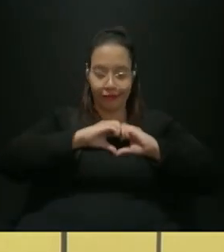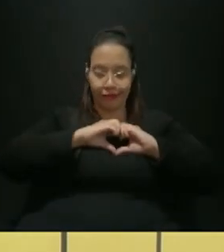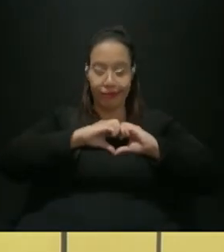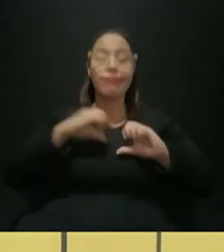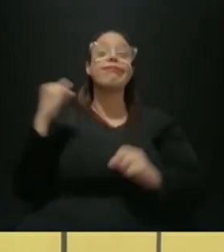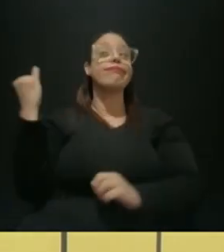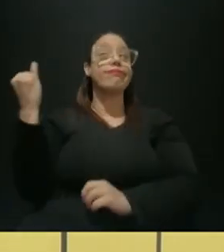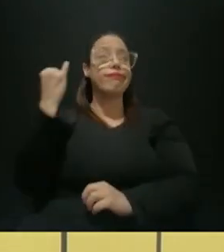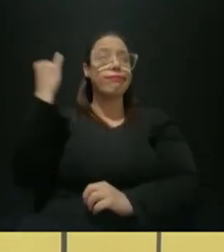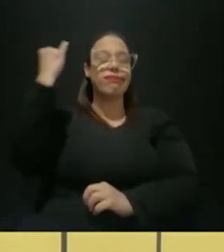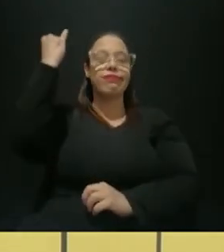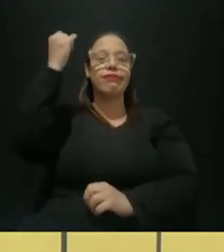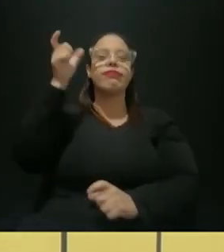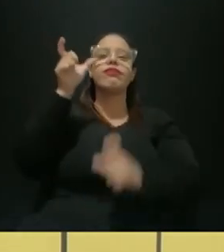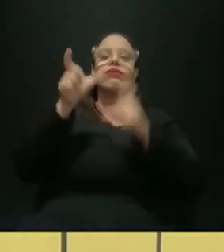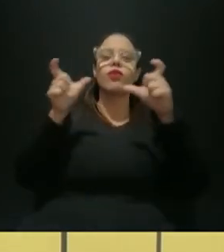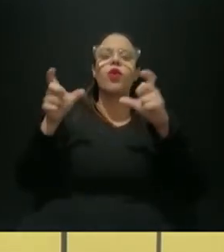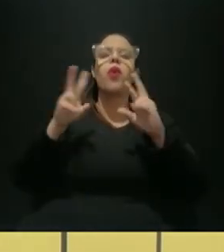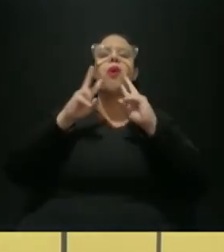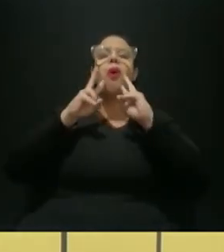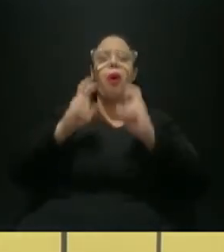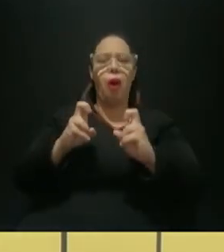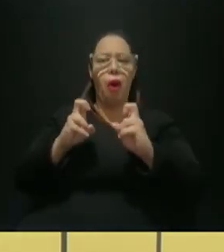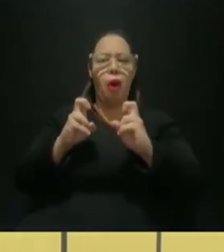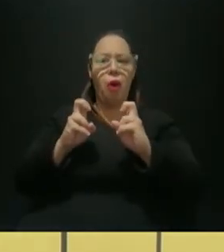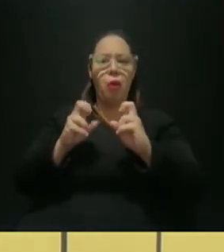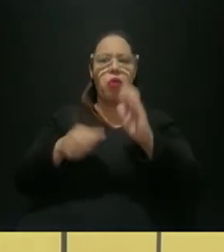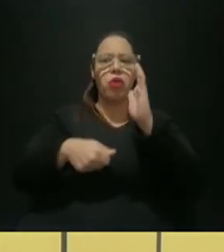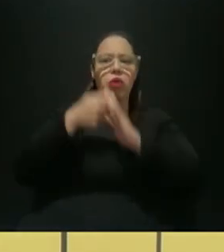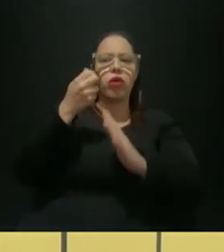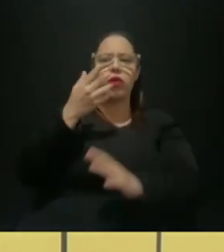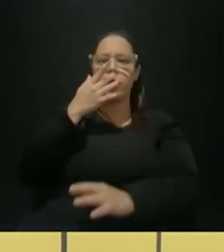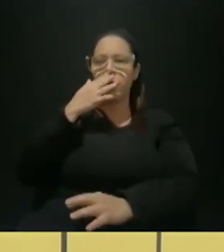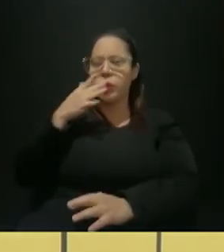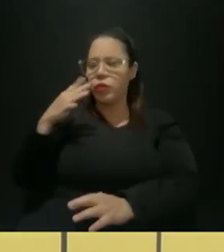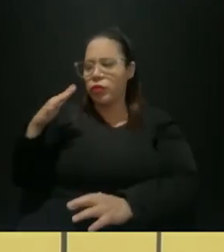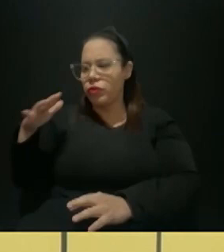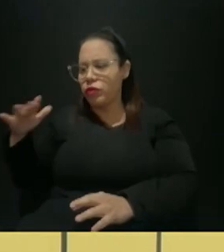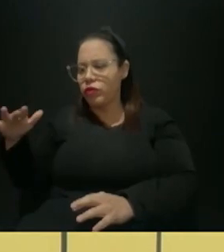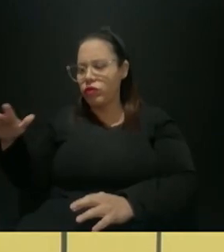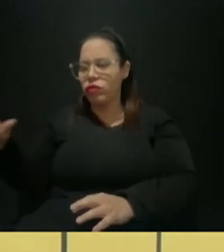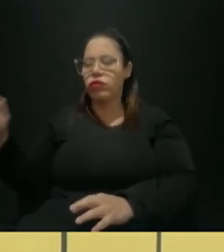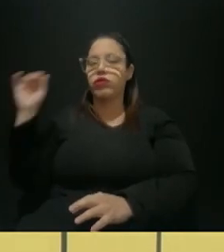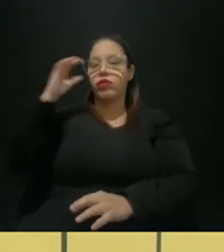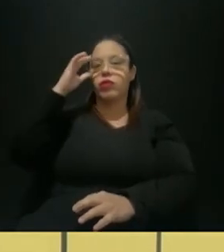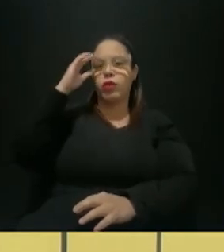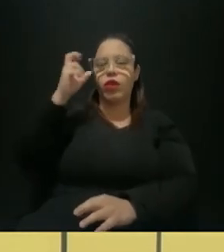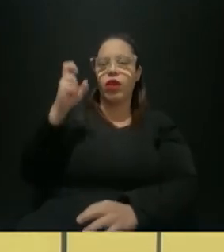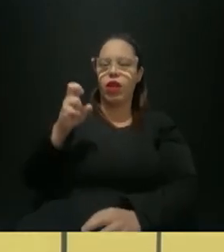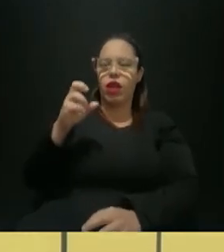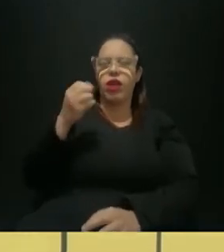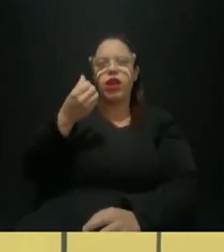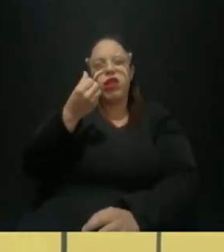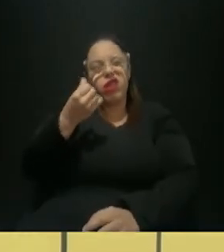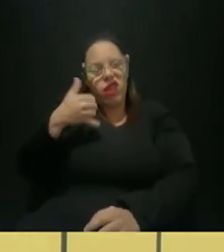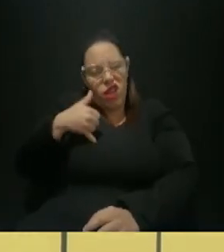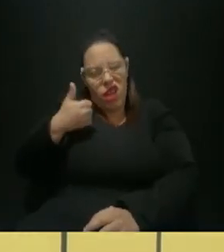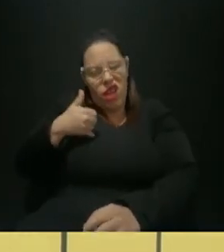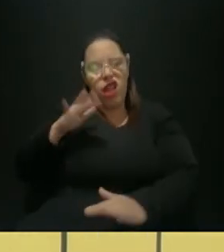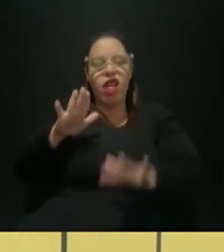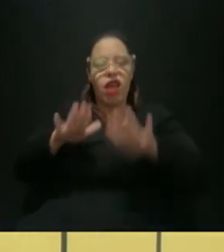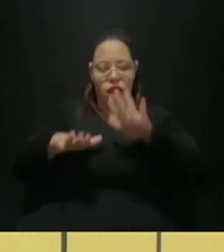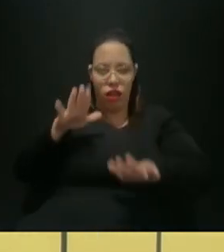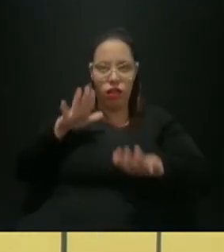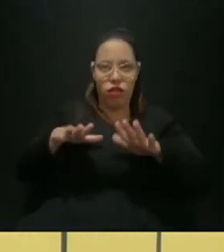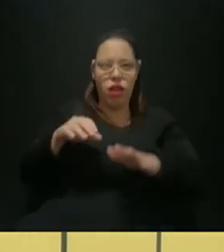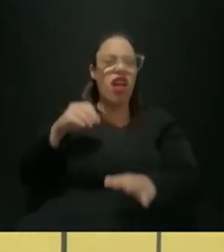as pessoas percebam que esses primeiros anos de vida, que vão mais ou menos da primeira infância até 5, 6 anos de idade, né? Eles são fundamentais para o